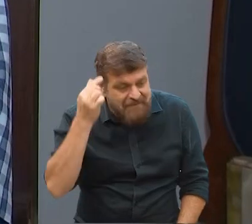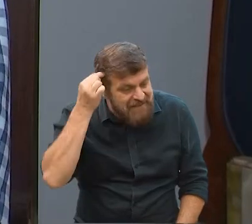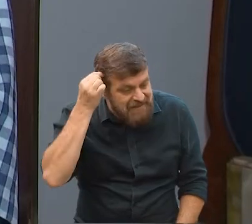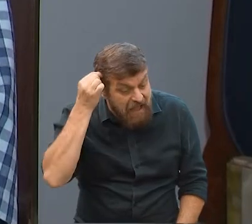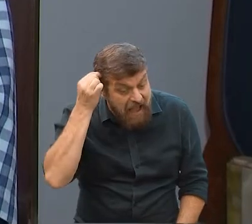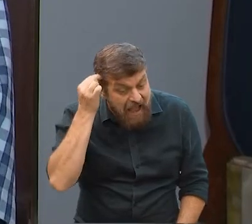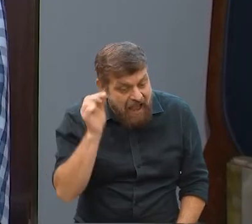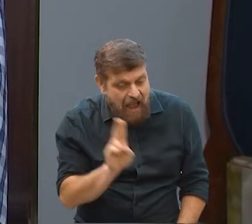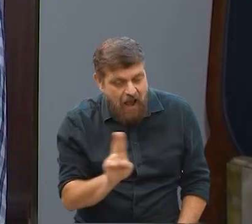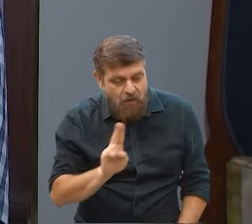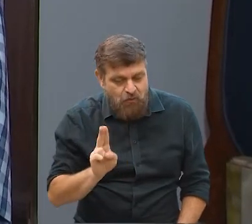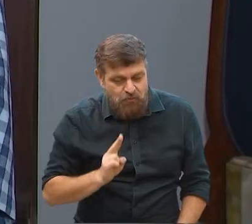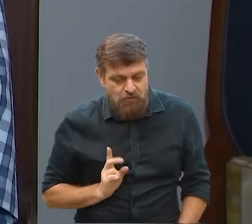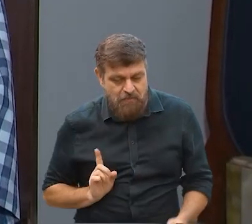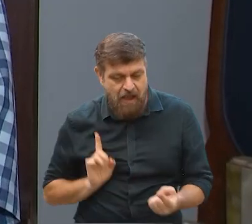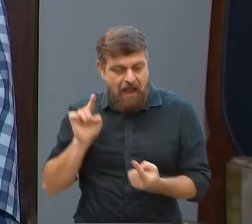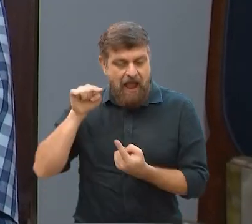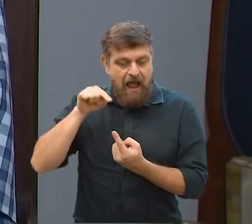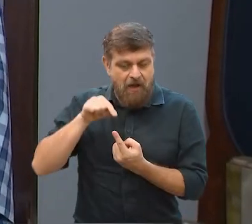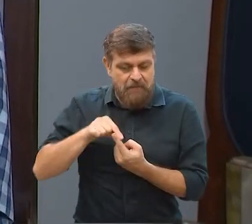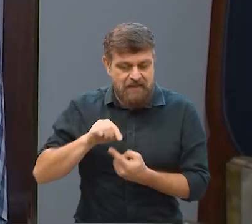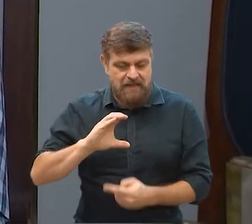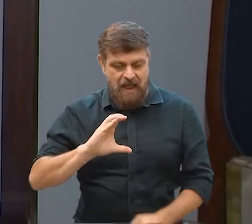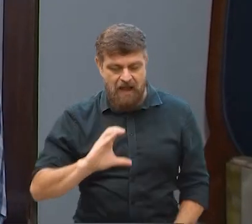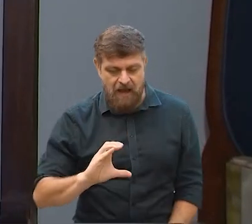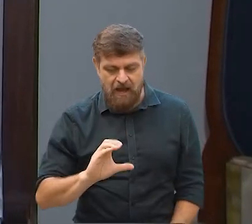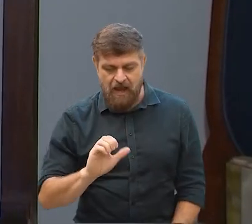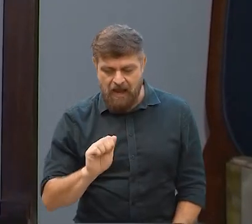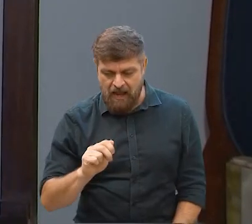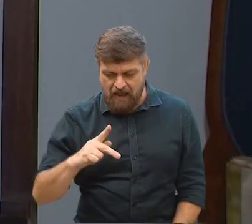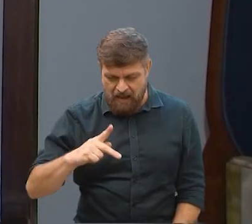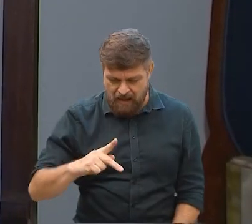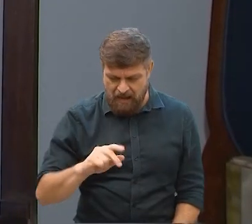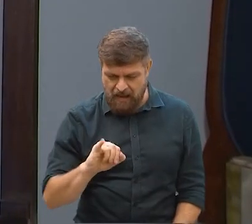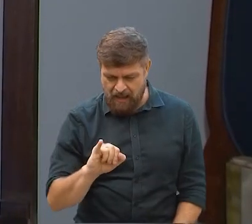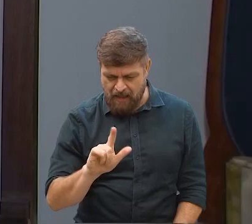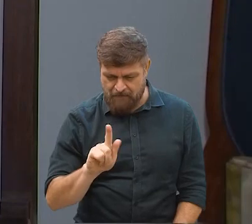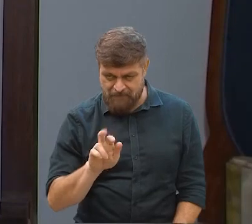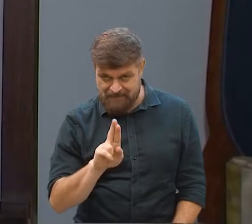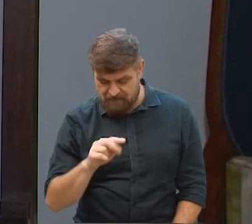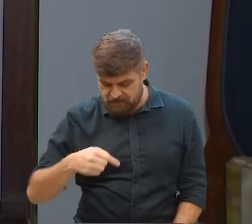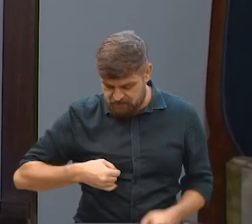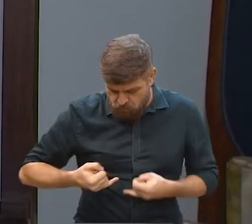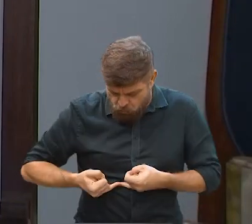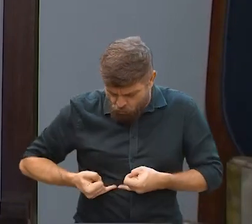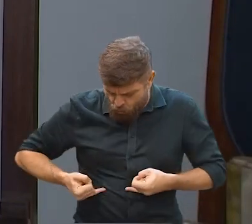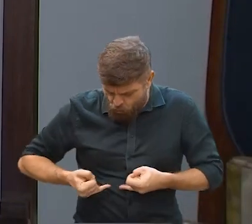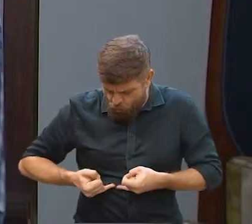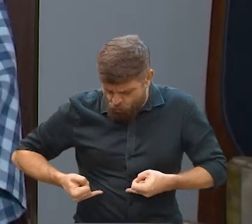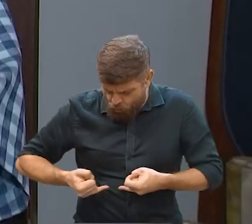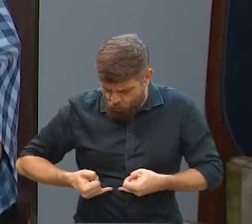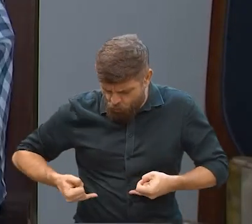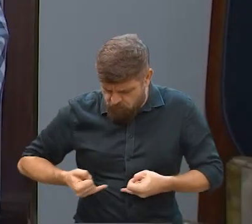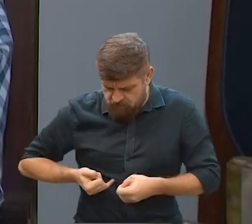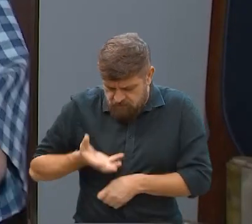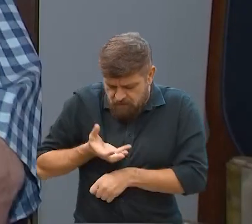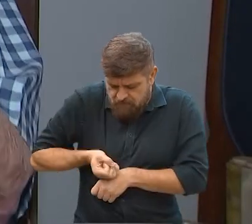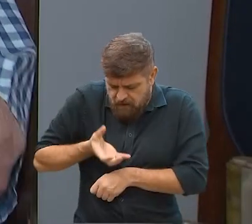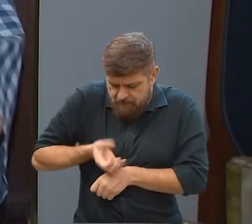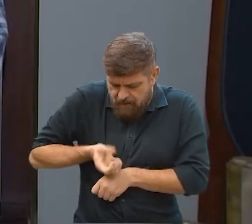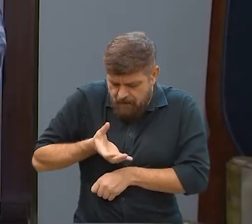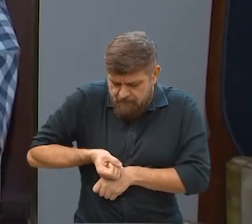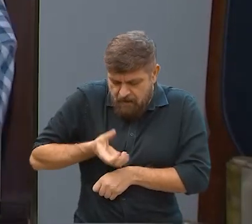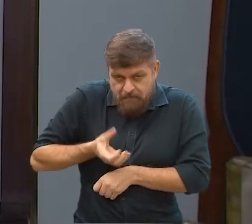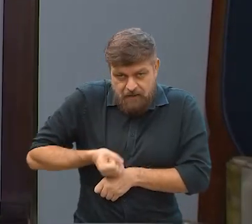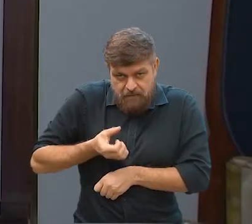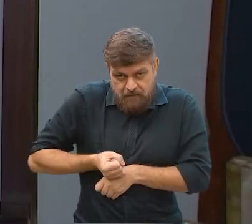Esses microvasos, a substância cai neles, naturalmente depois eles vão tendo ramificações cada